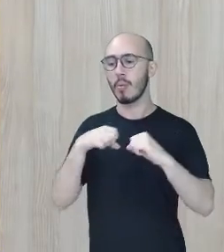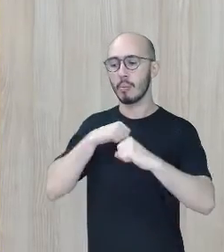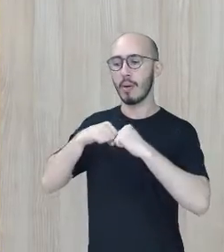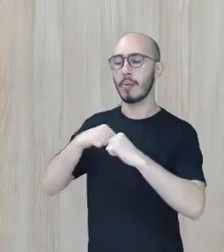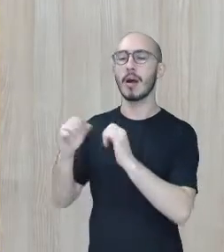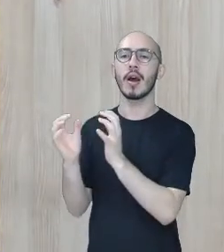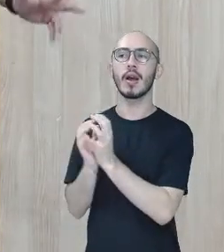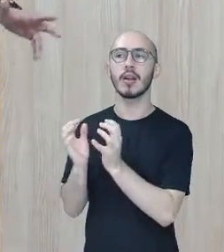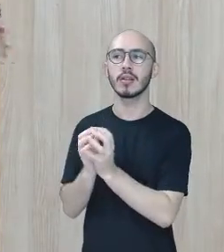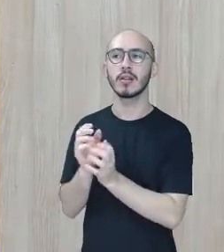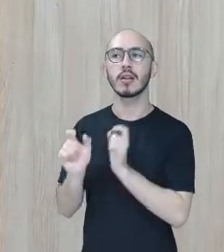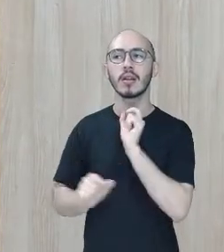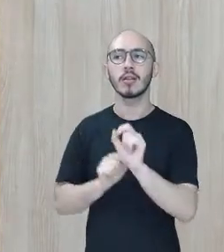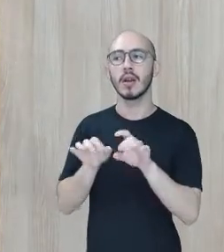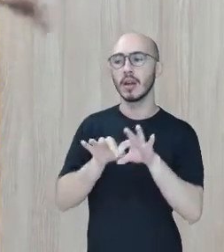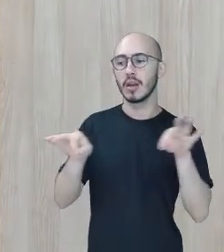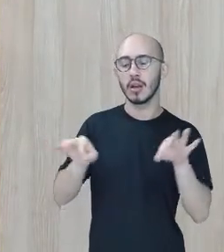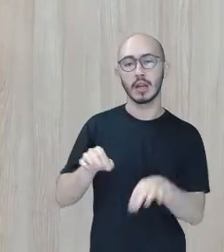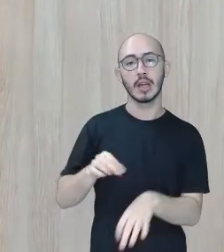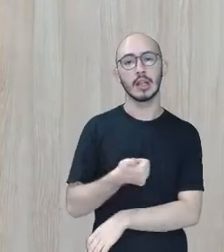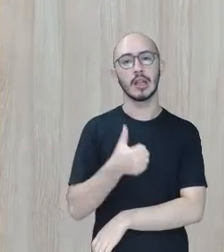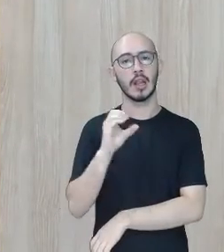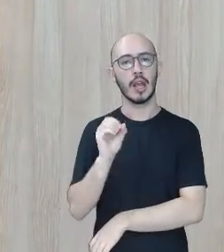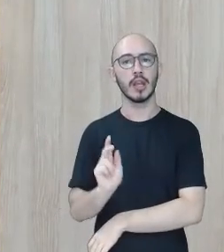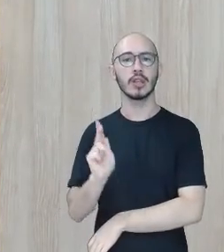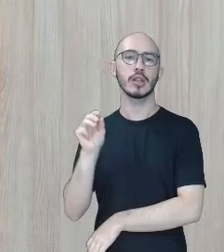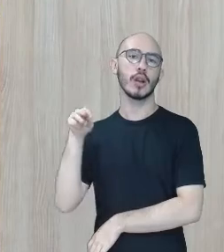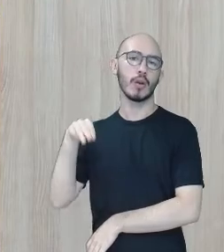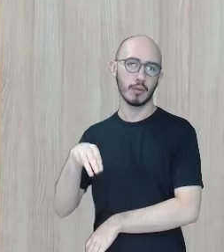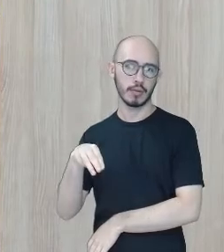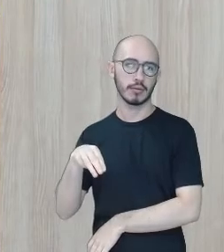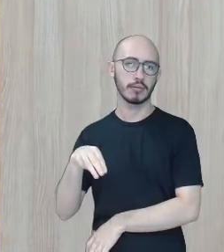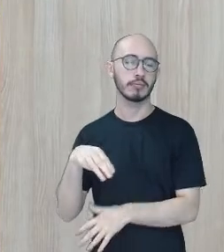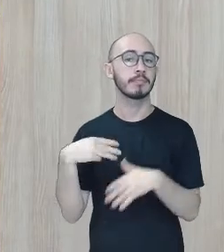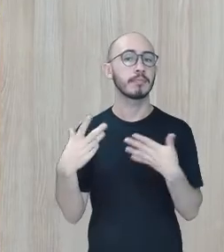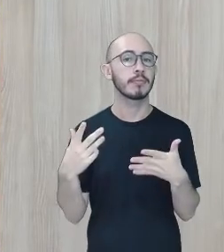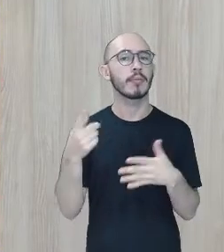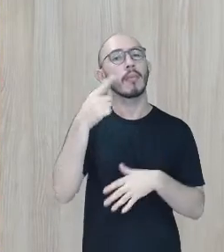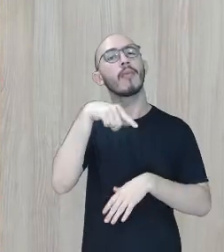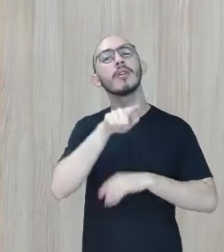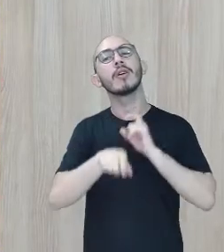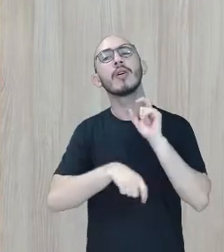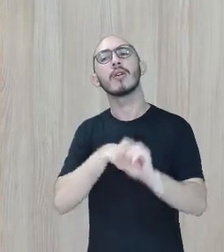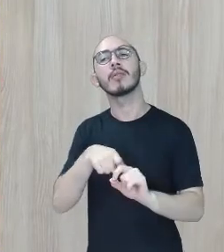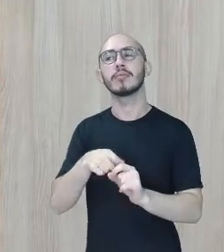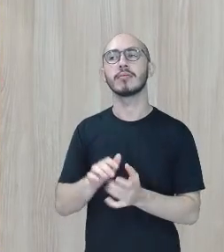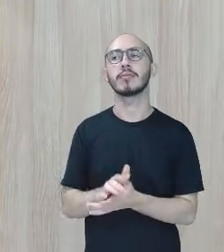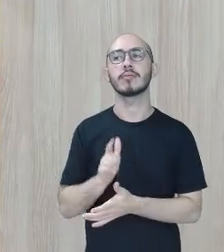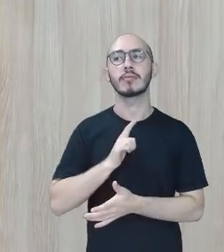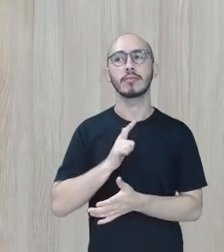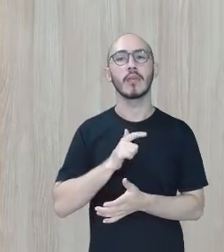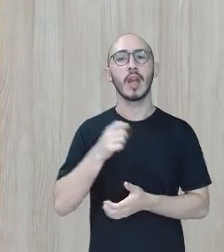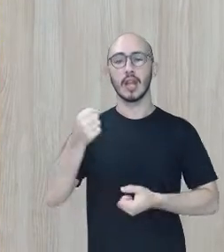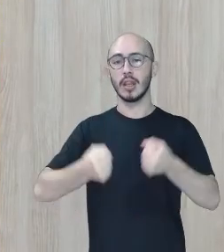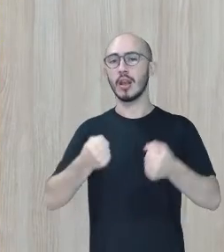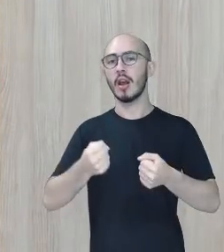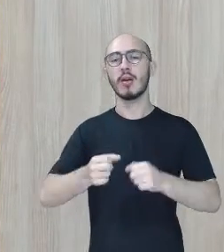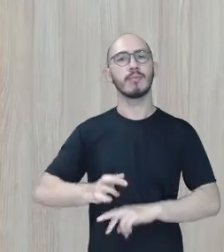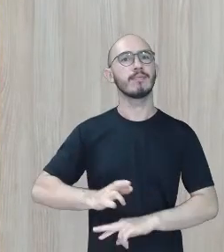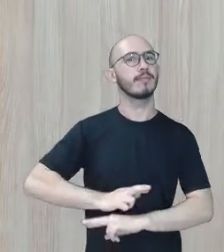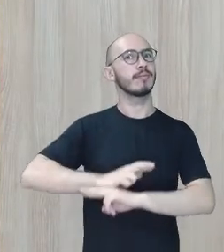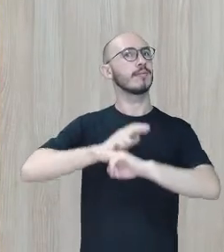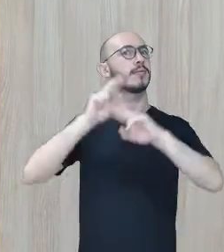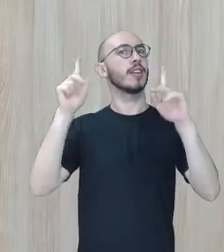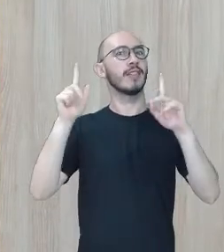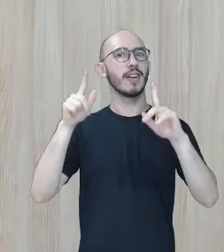Recife. A distância é de 10 quilômetros. Quando você percorre de carro é uma coisa, mas quando